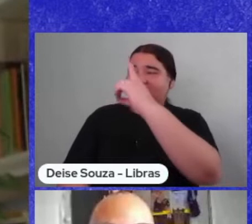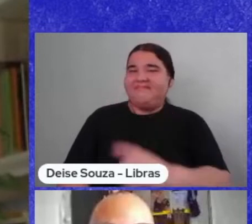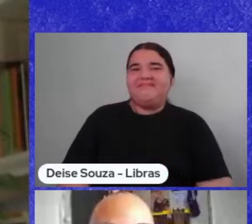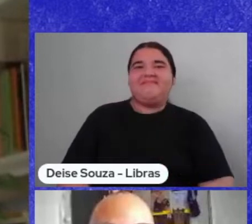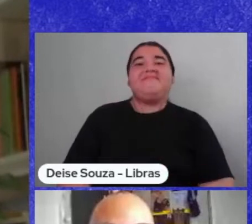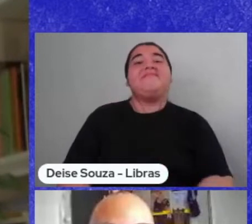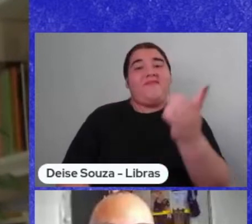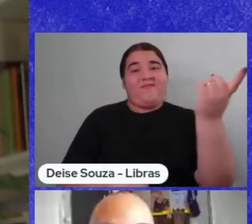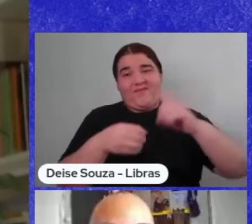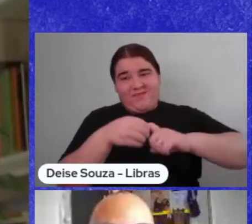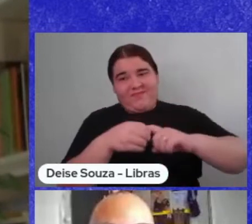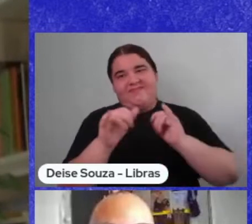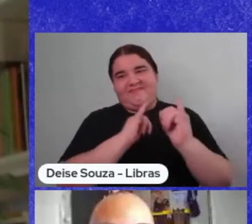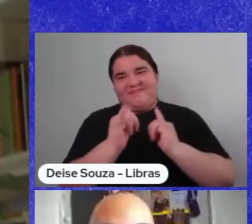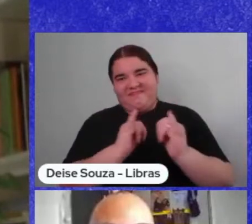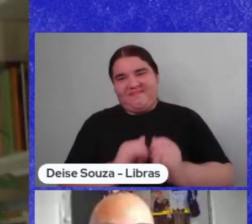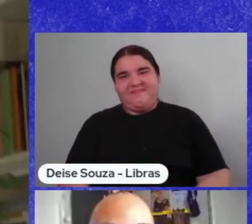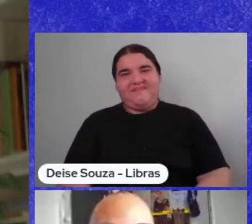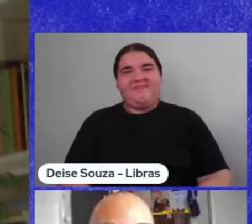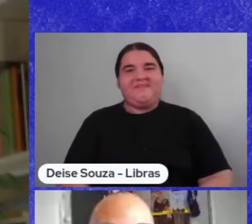Foi, voltou.